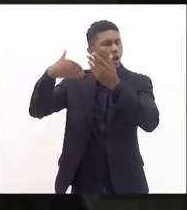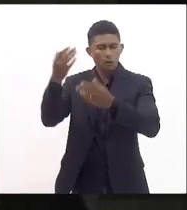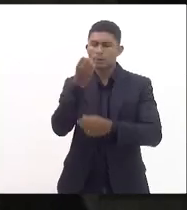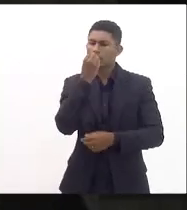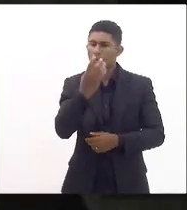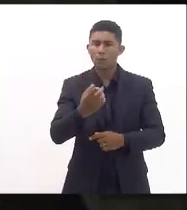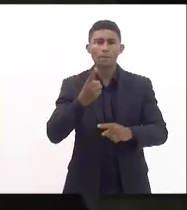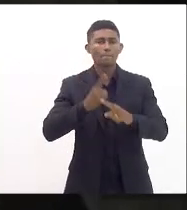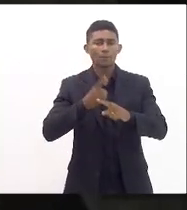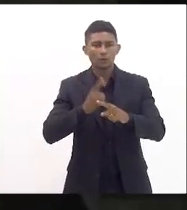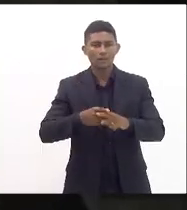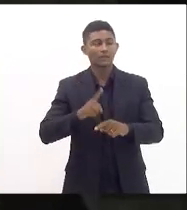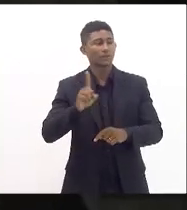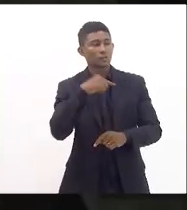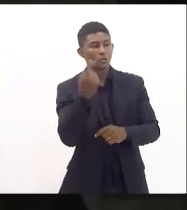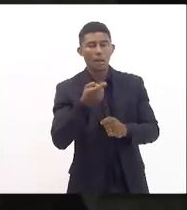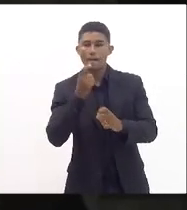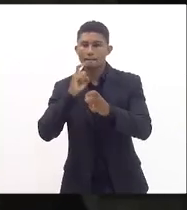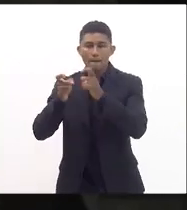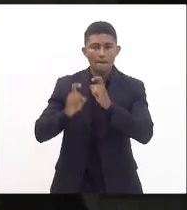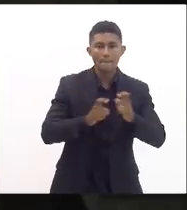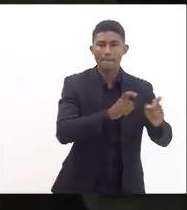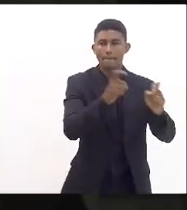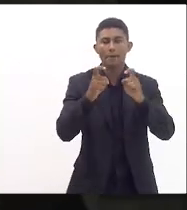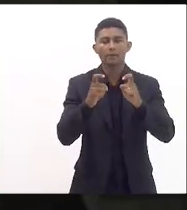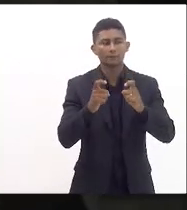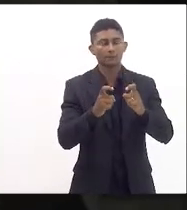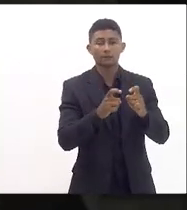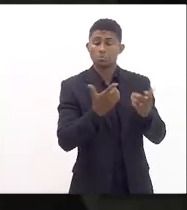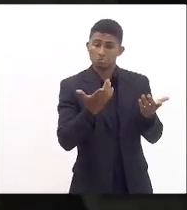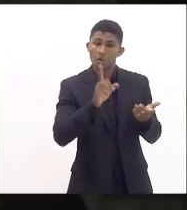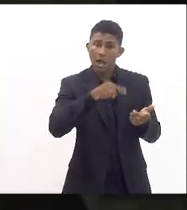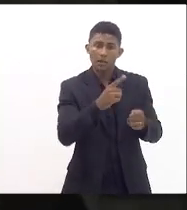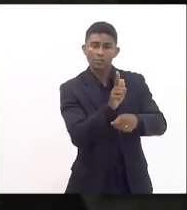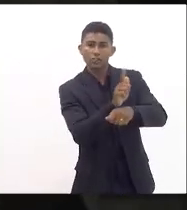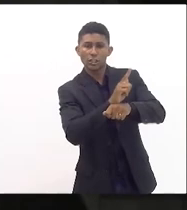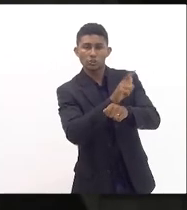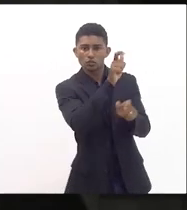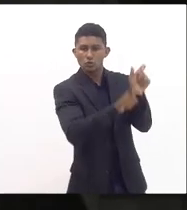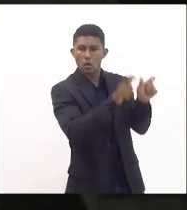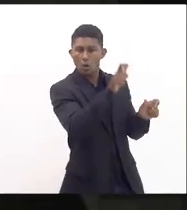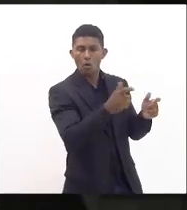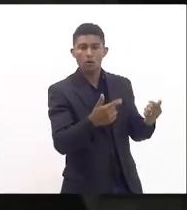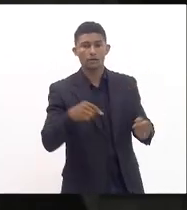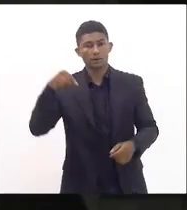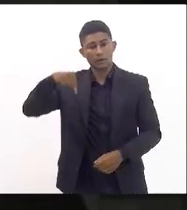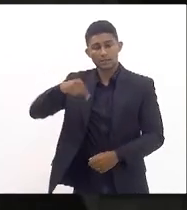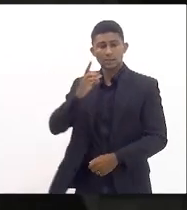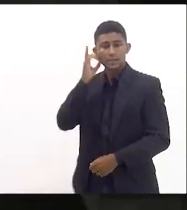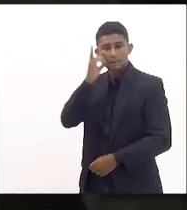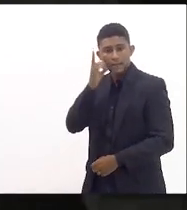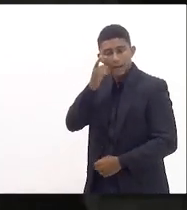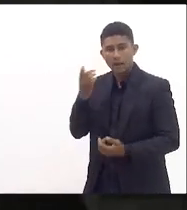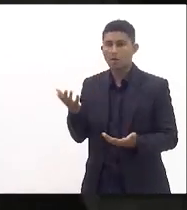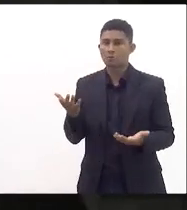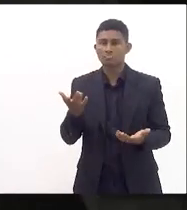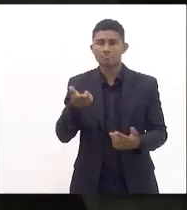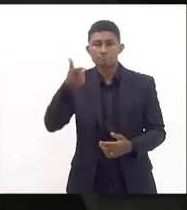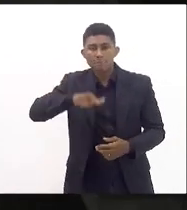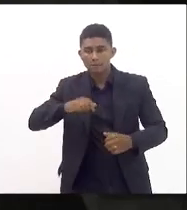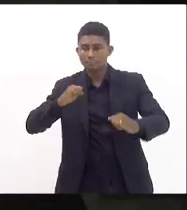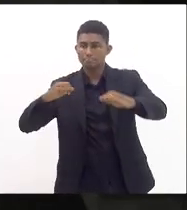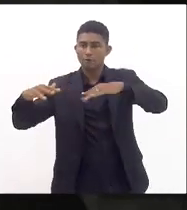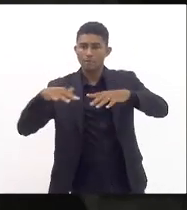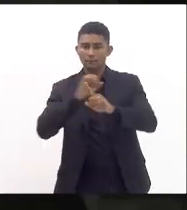produzidos por este diálogo, que envolve gestores de saúde mental, envolve a frente parlamentar, envolve os